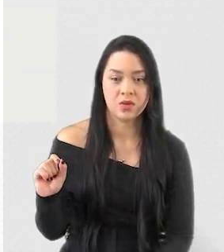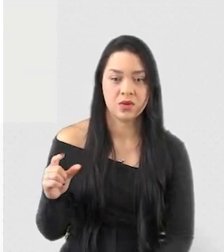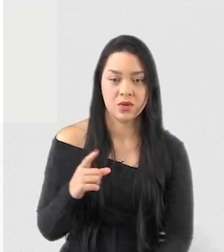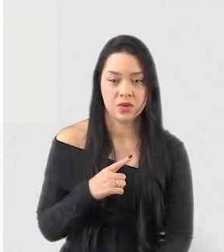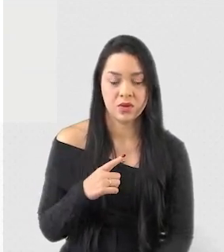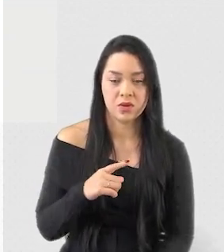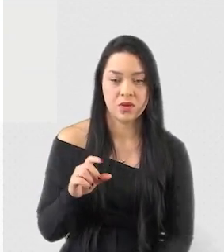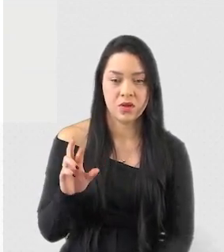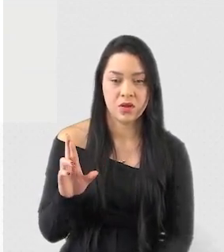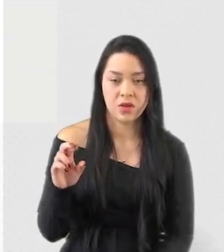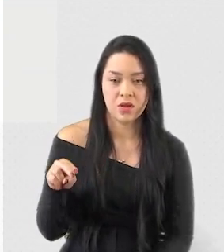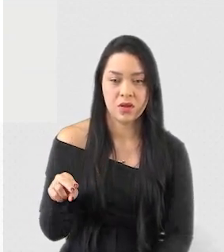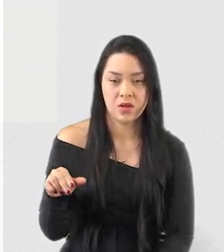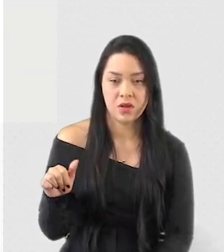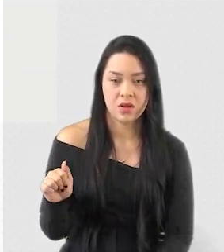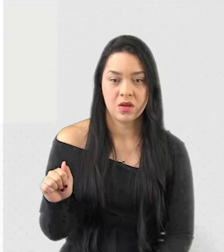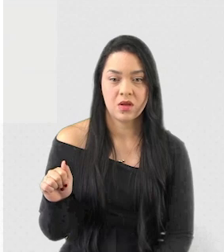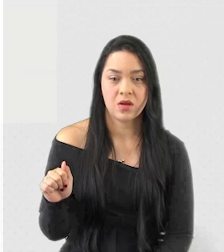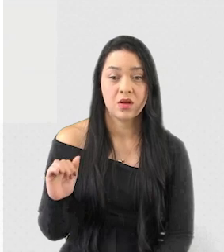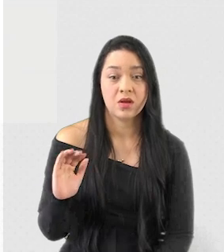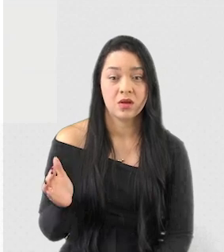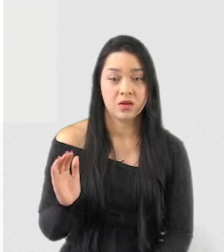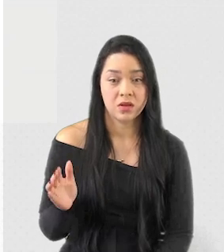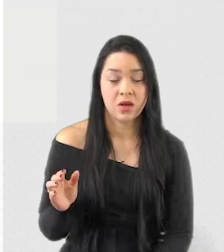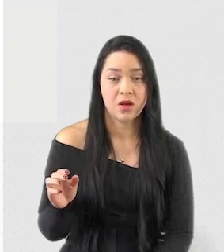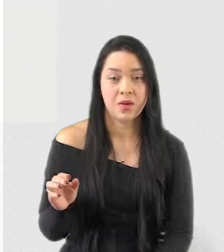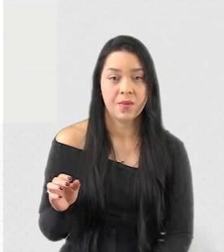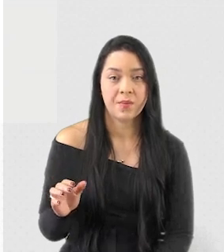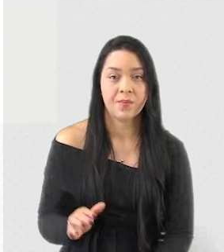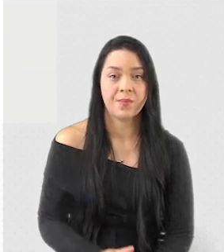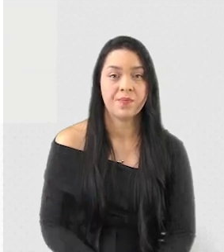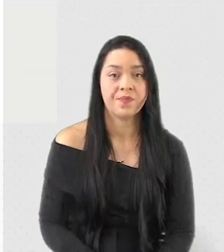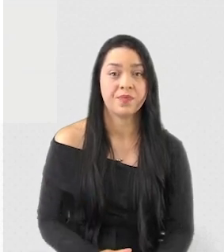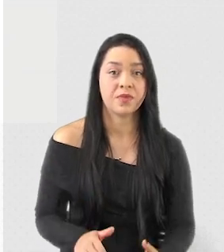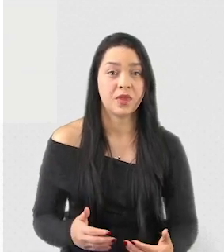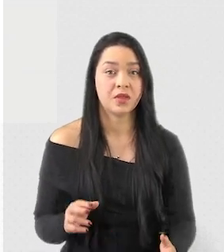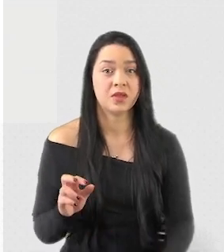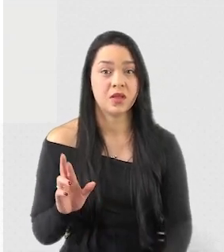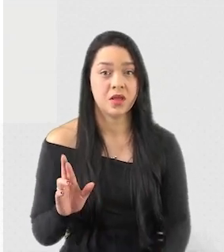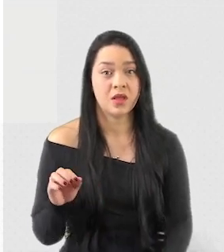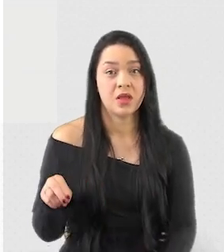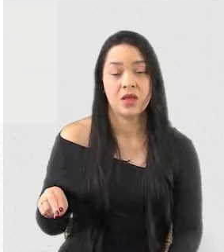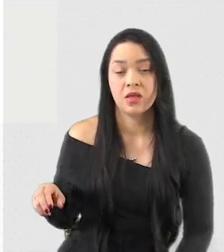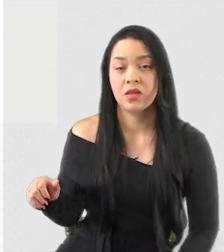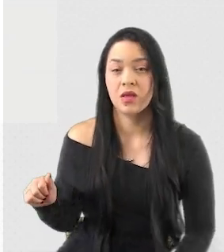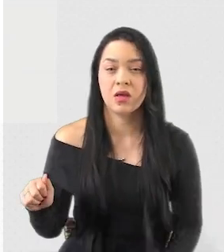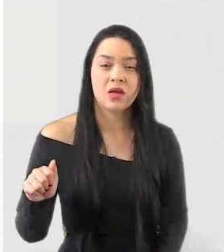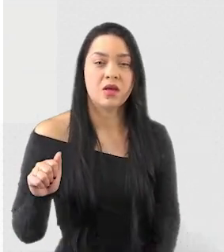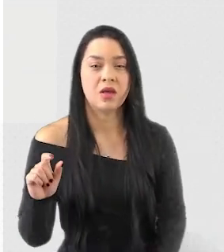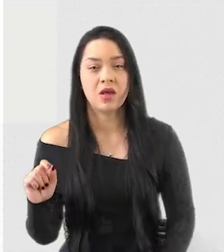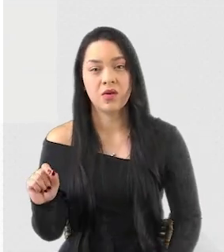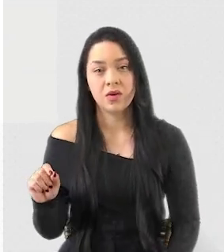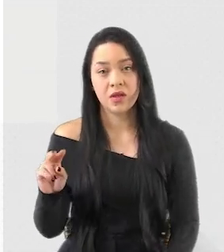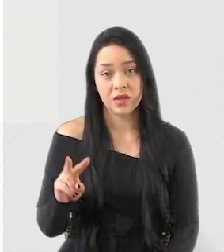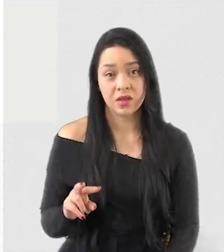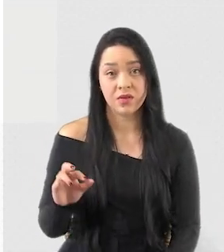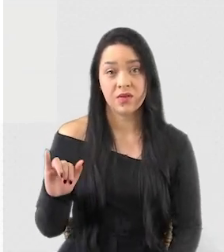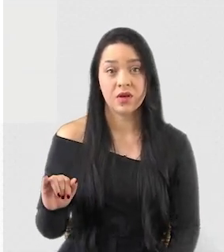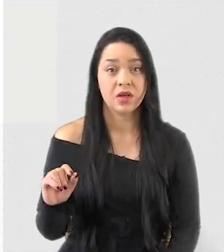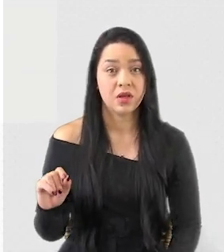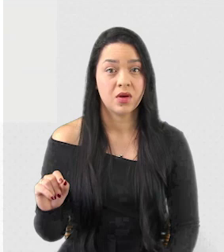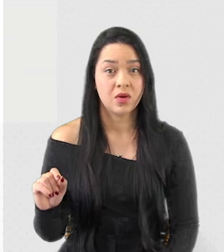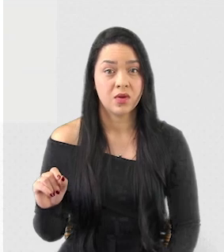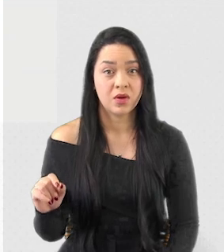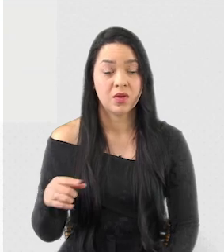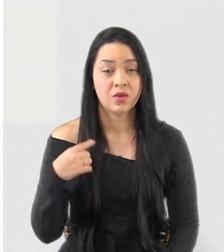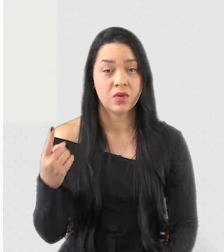nosso RNA mensageiro já maduro. E é esse RNA mensageiro, pessoal, que vai sair aqui, ó,